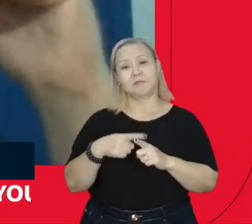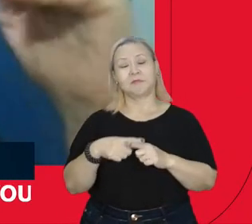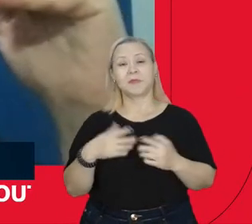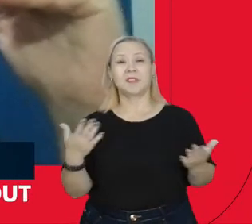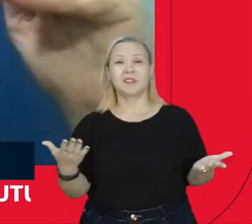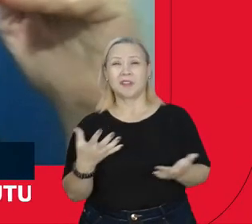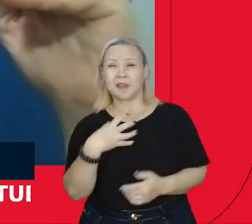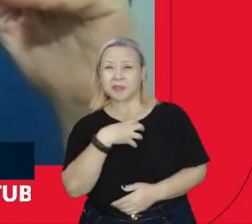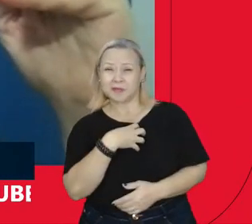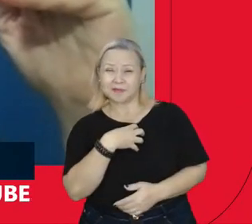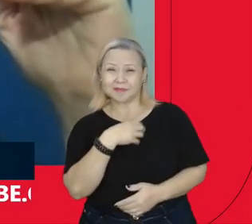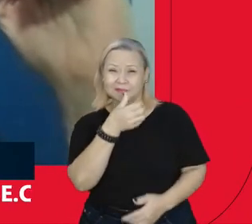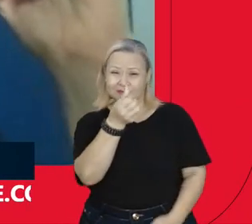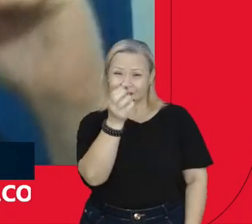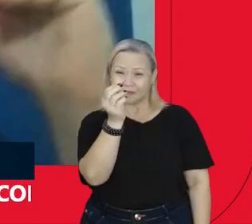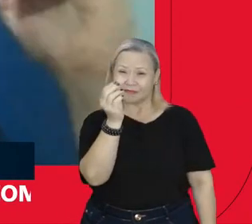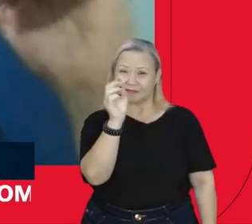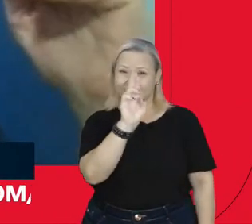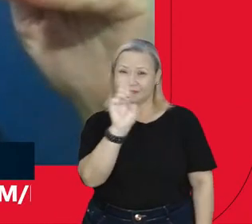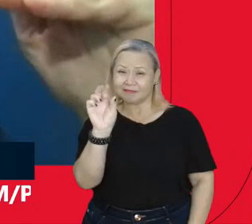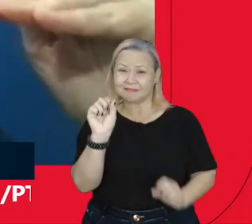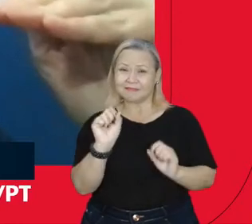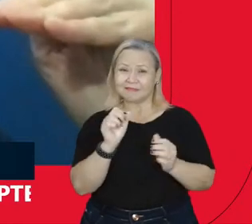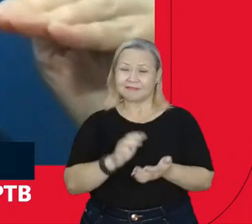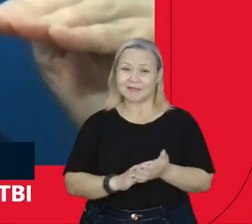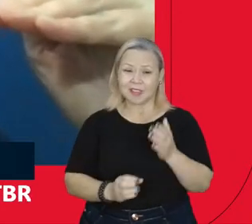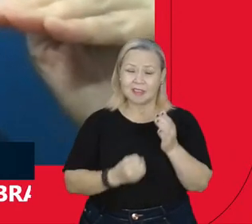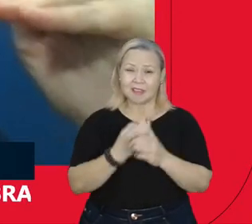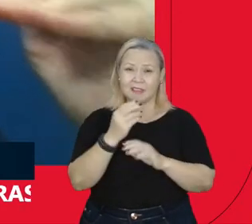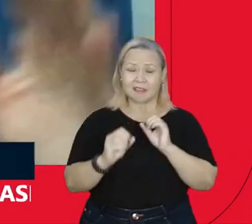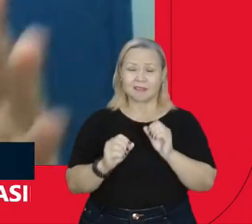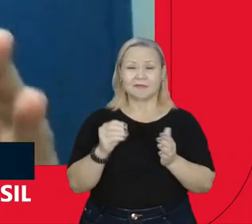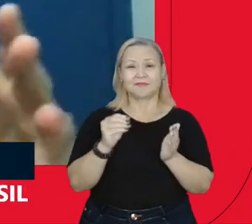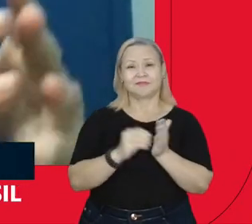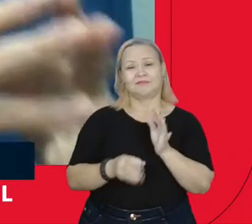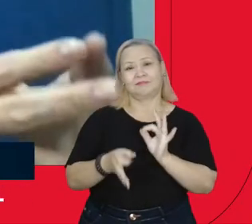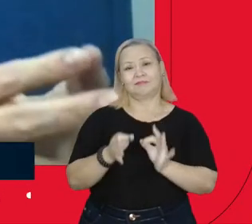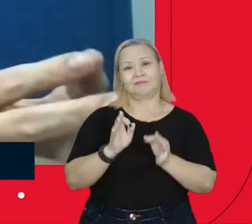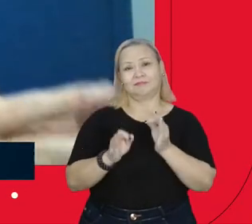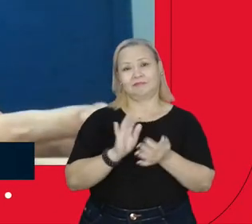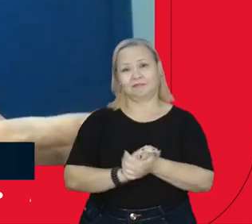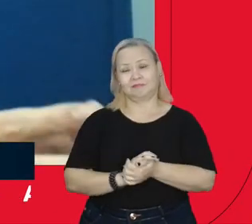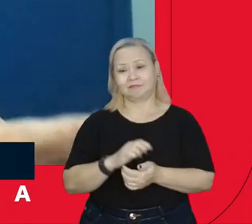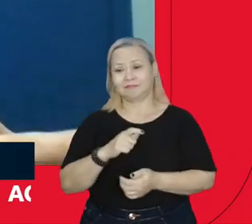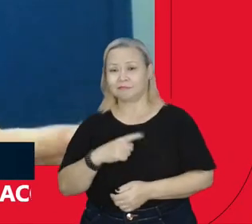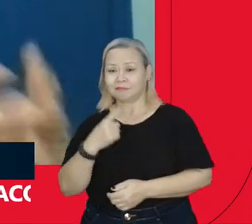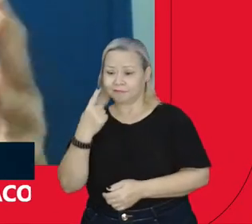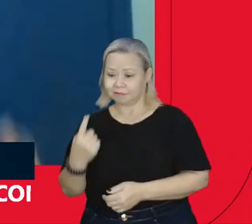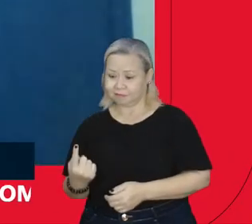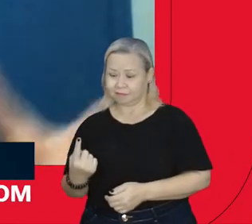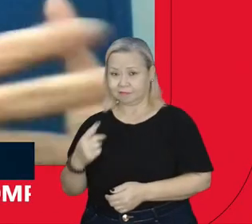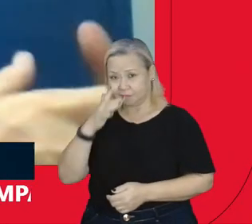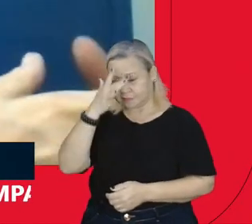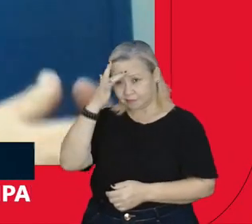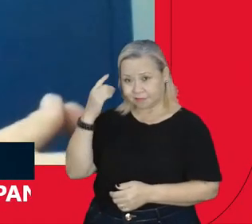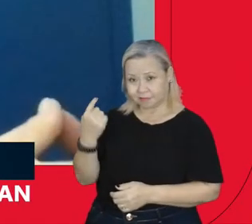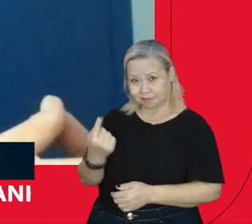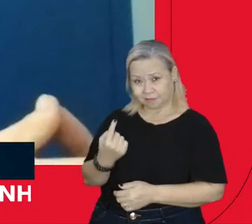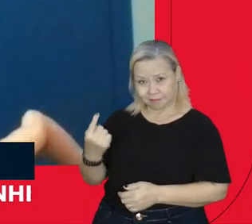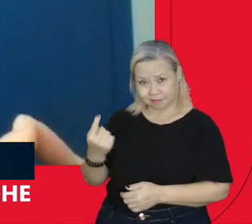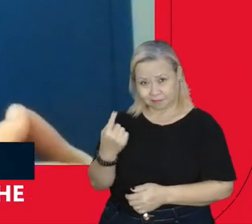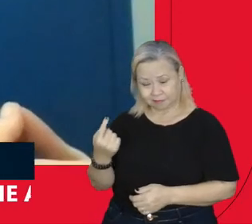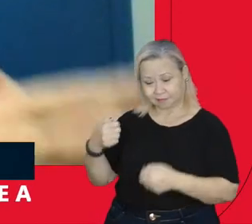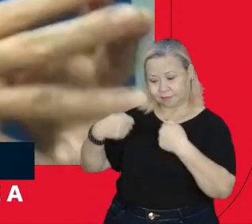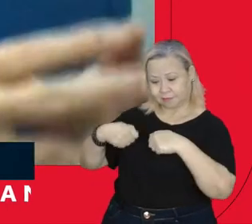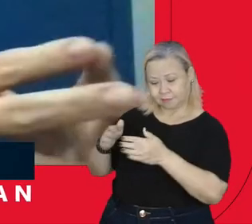que está os R$600, acabou gerando uma injustiça. Né? Tem uma pessoa sozinha, por exemplo, pobre, que precisa